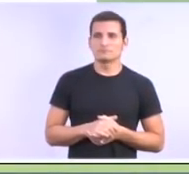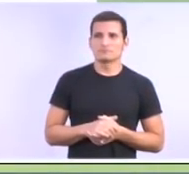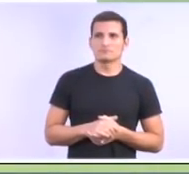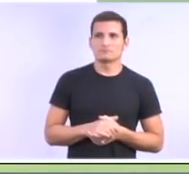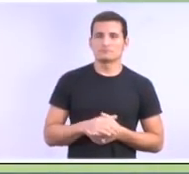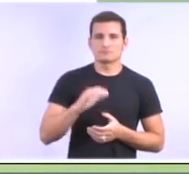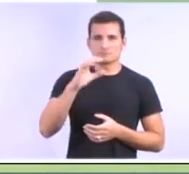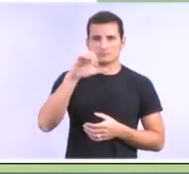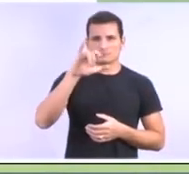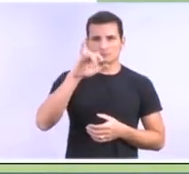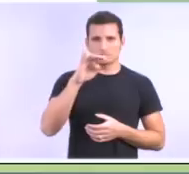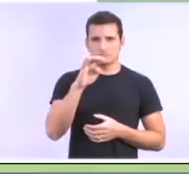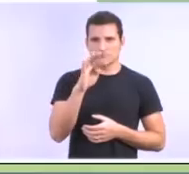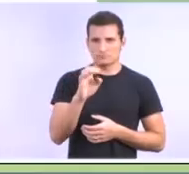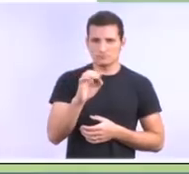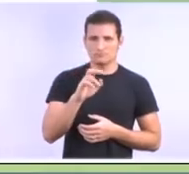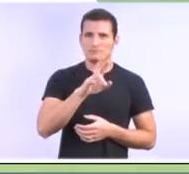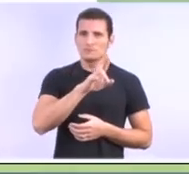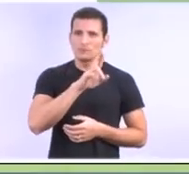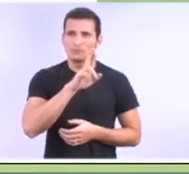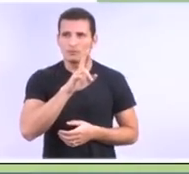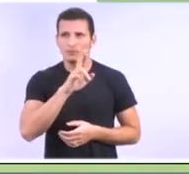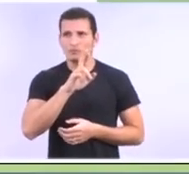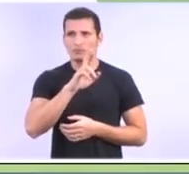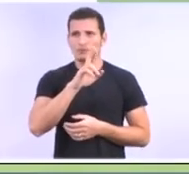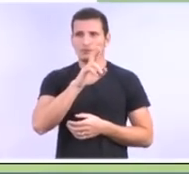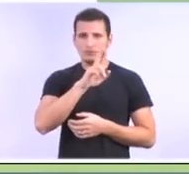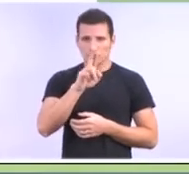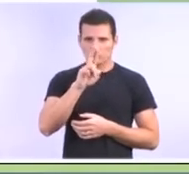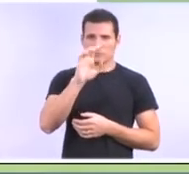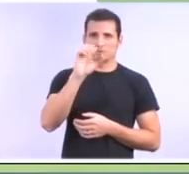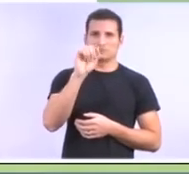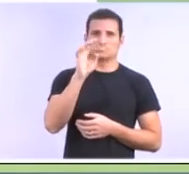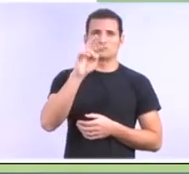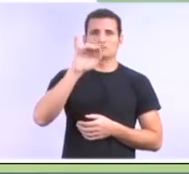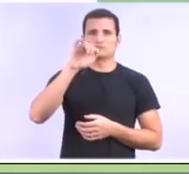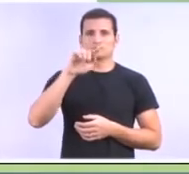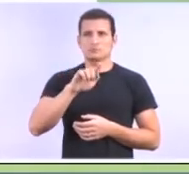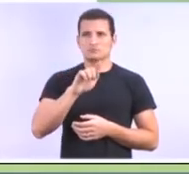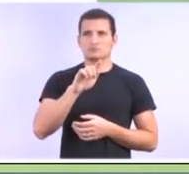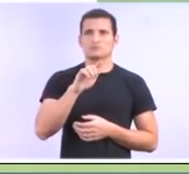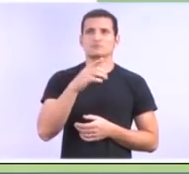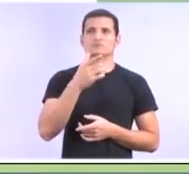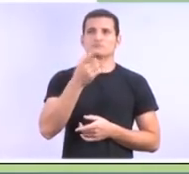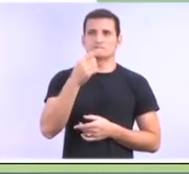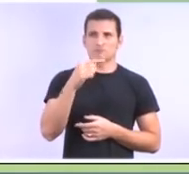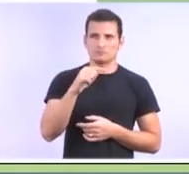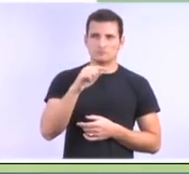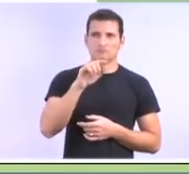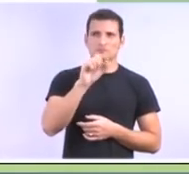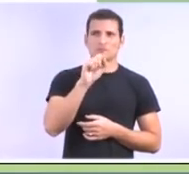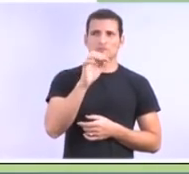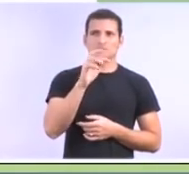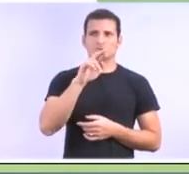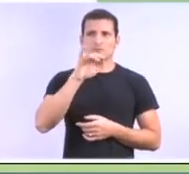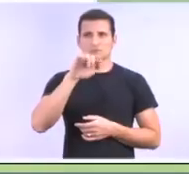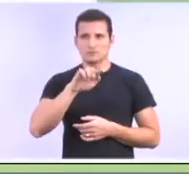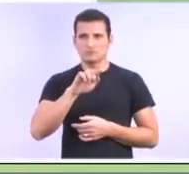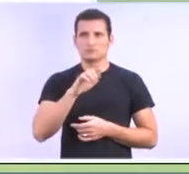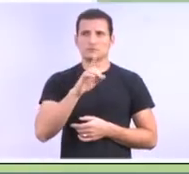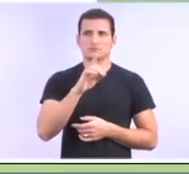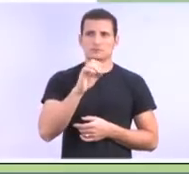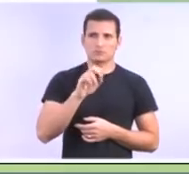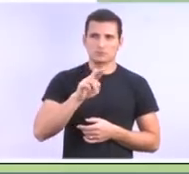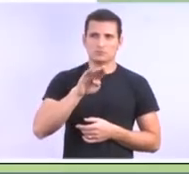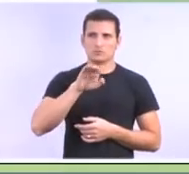ao definir que nome é uma string, endereço é uma string, data de nascimento também é uma string, a renda é um